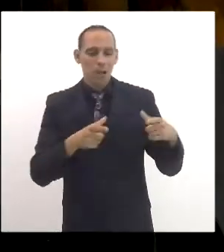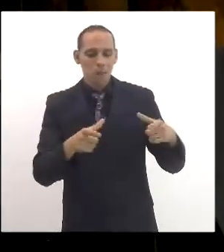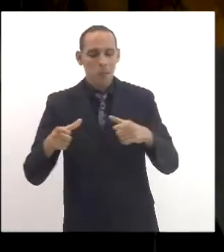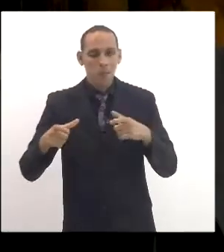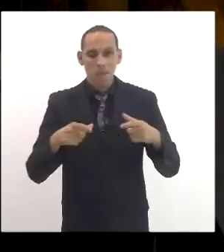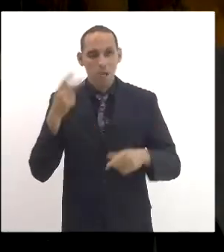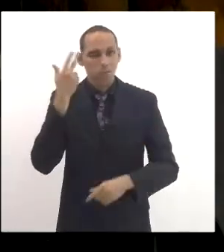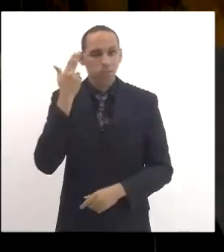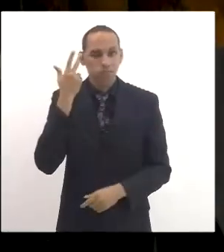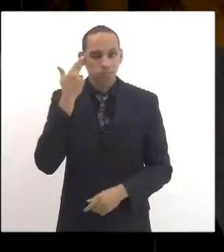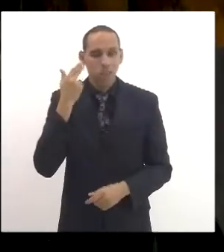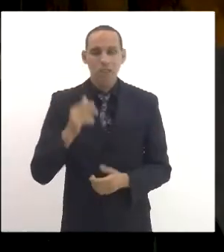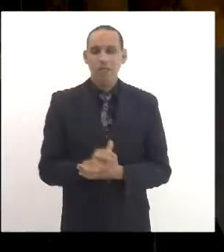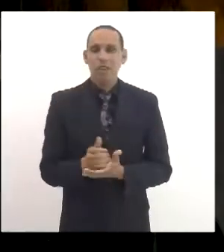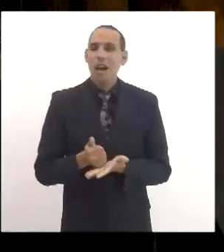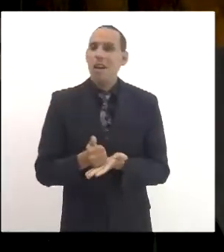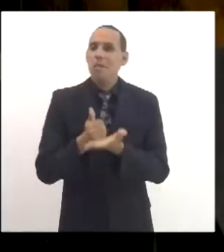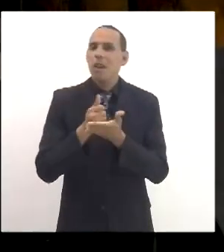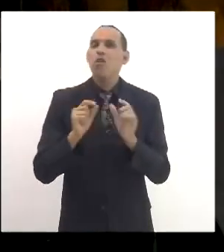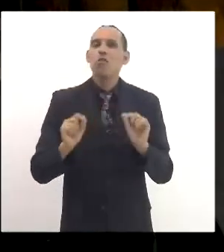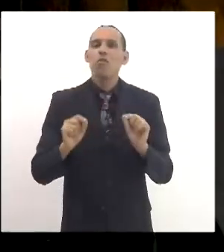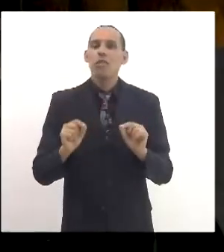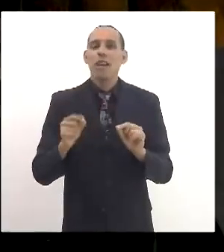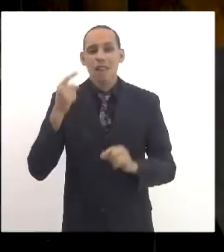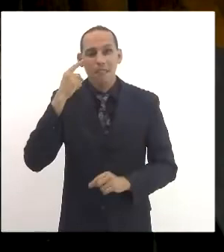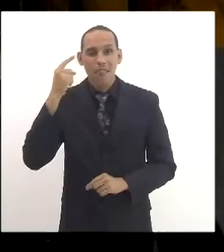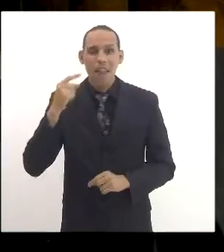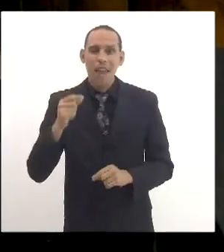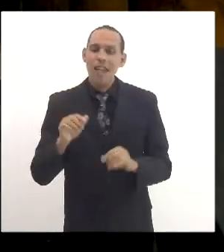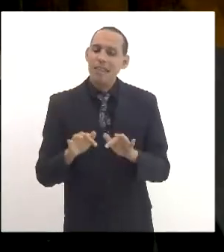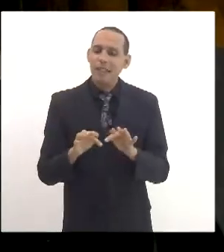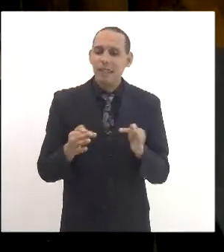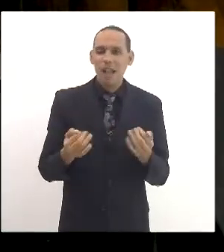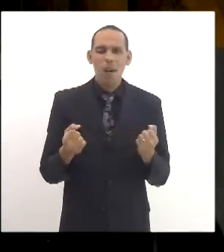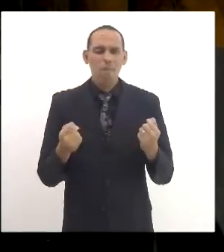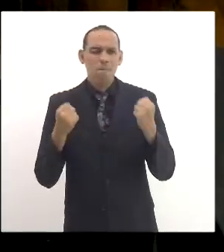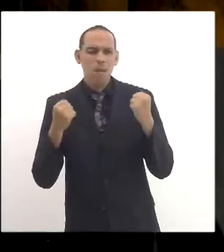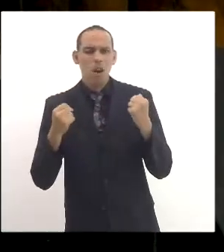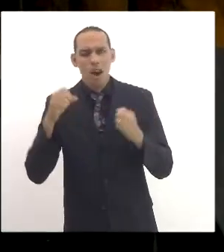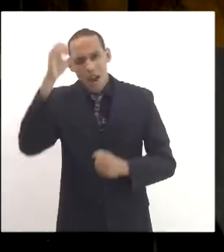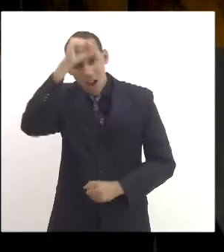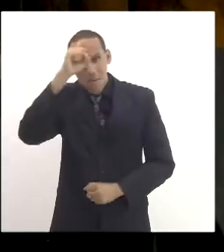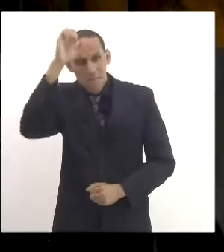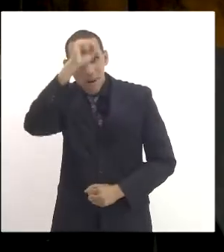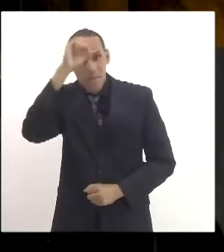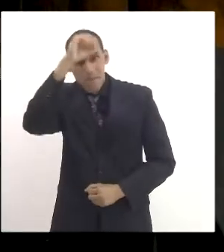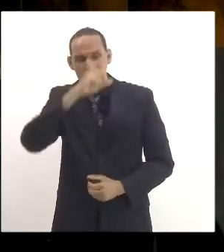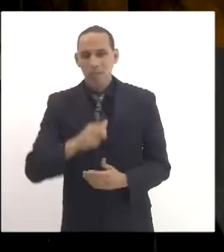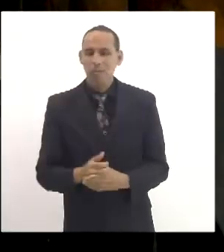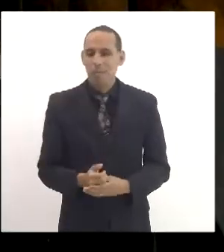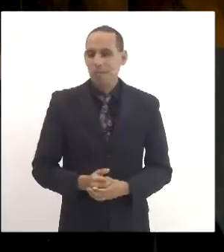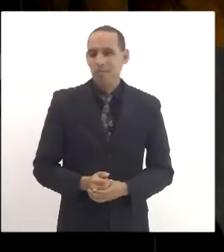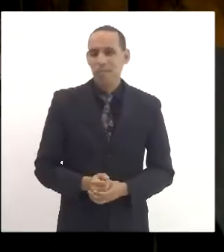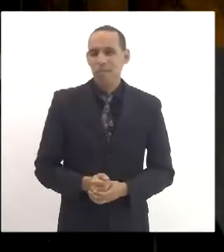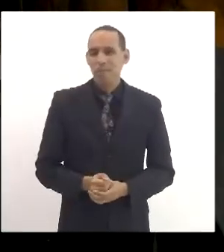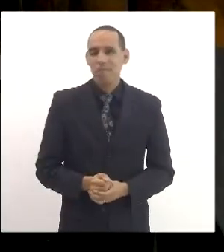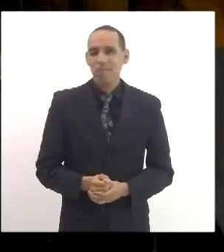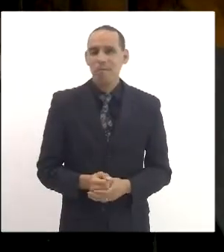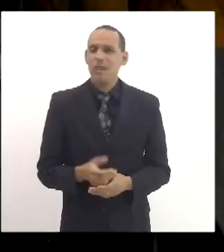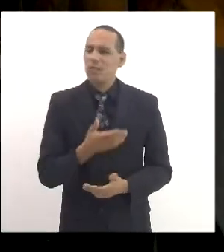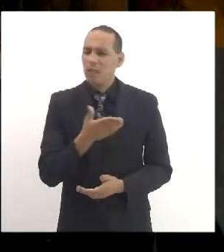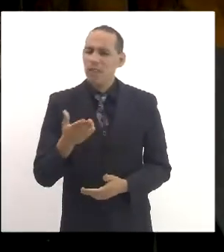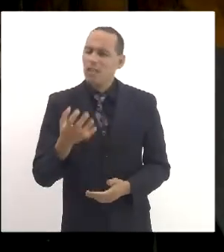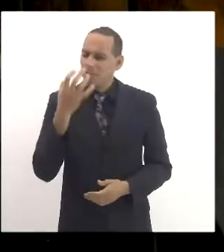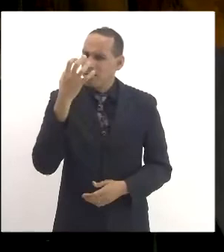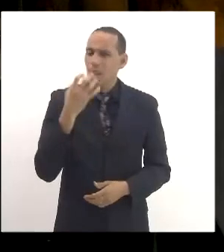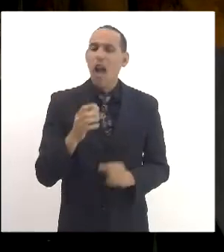sendo capazes de promover a ideia simples, mas poderosa, de aprender. Aprender, aprender. E levem a sério